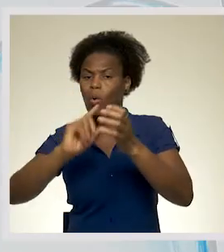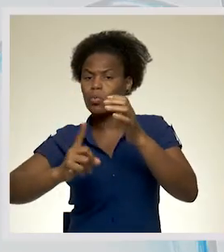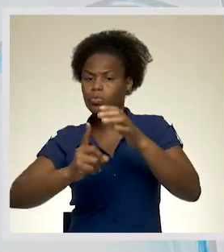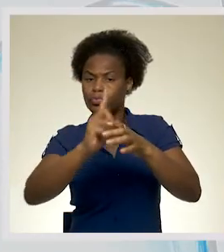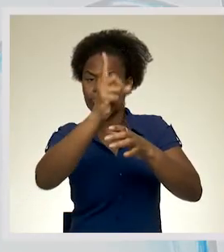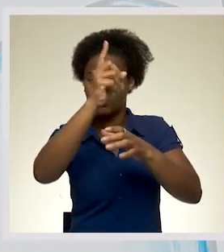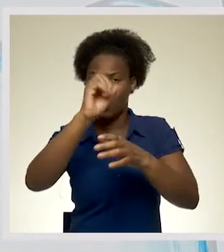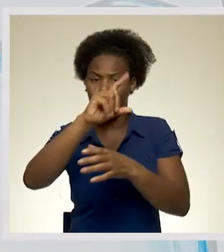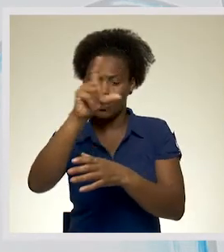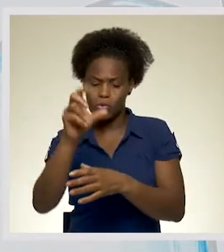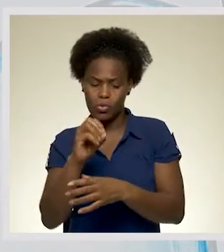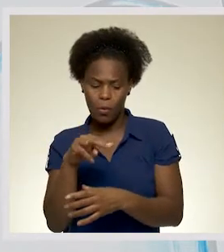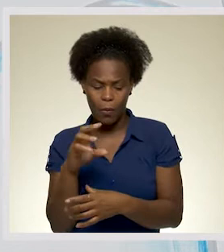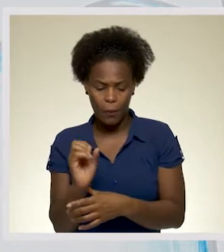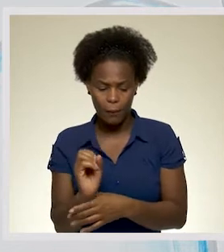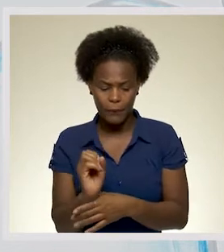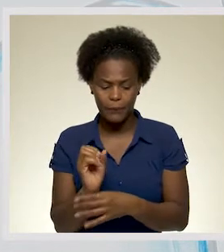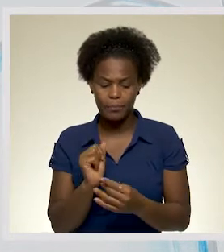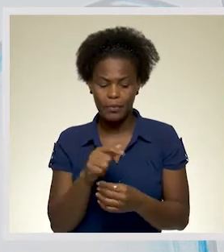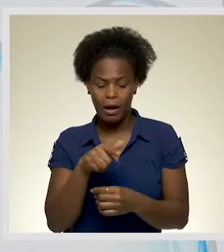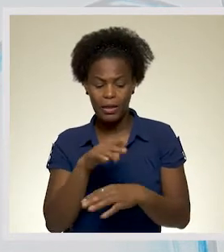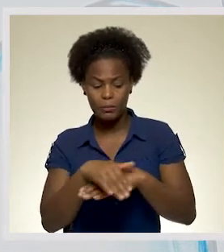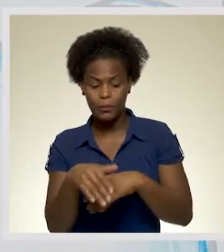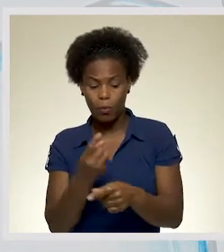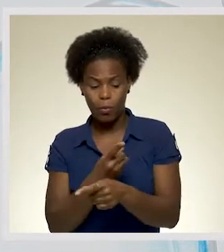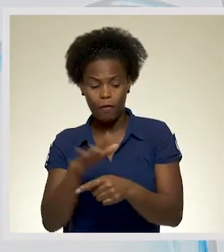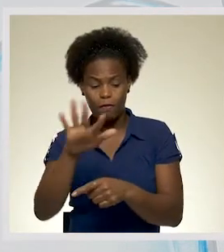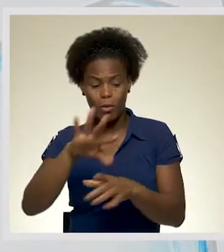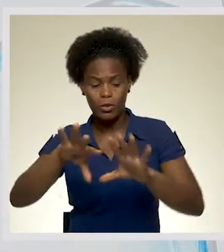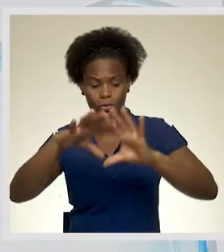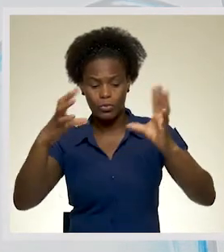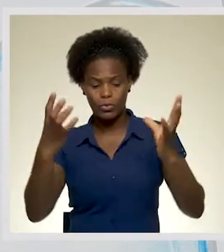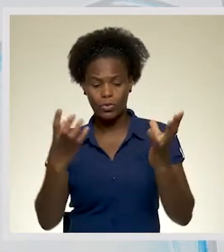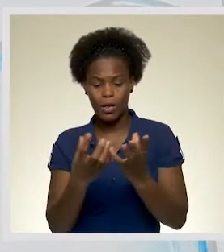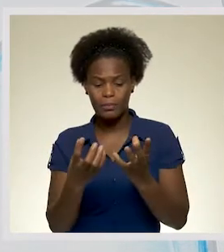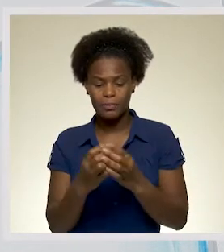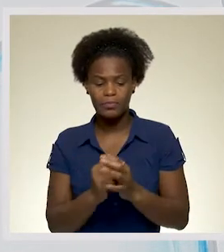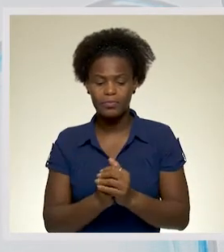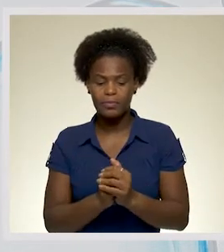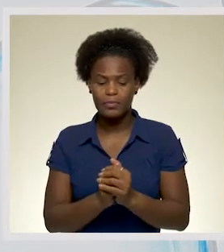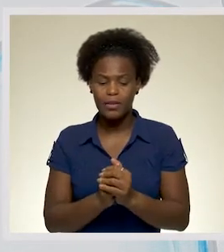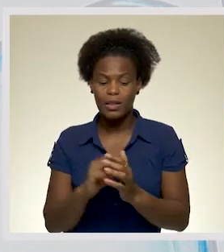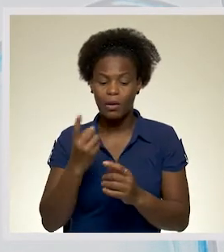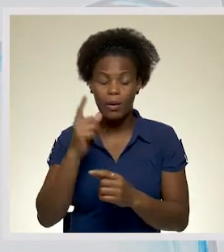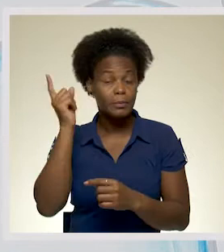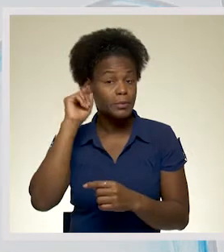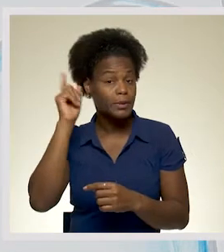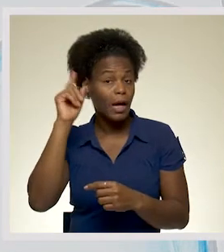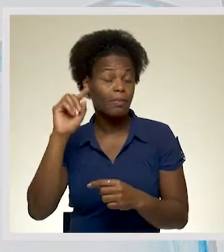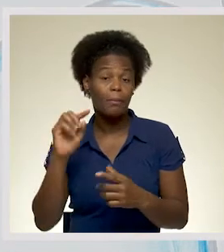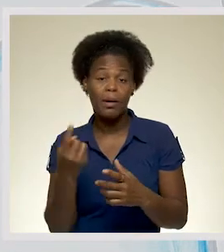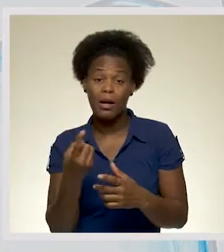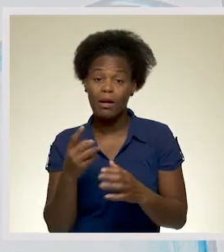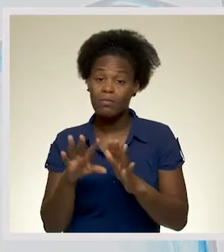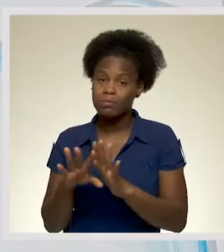Esses fatores, de uma forma geral, devemos ter em conta, esses fatores são importantes para